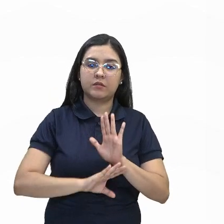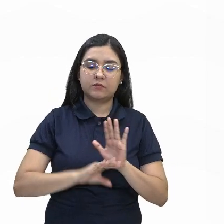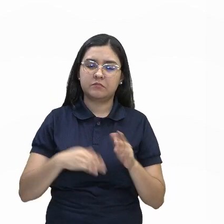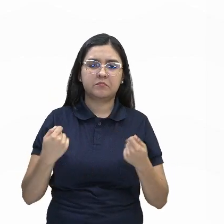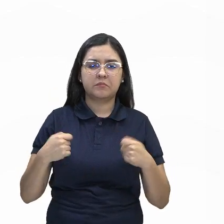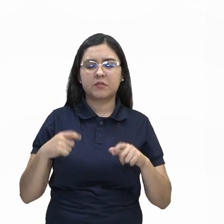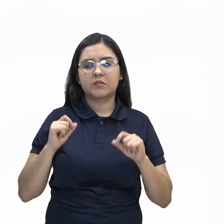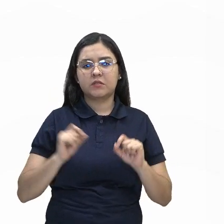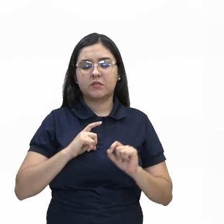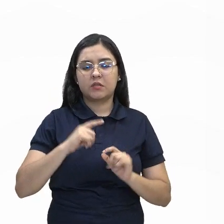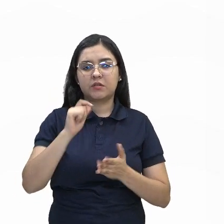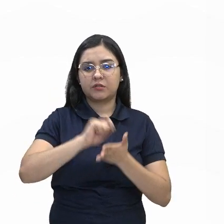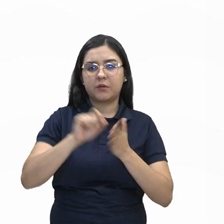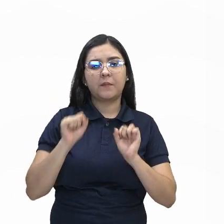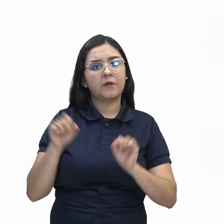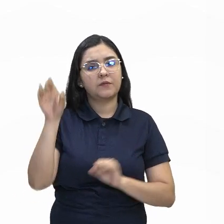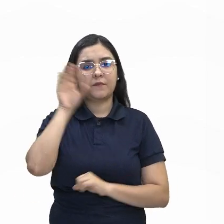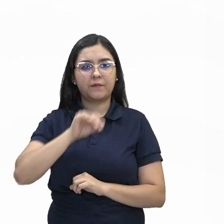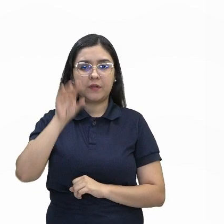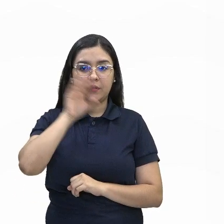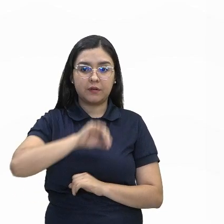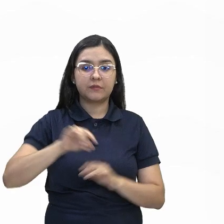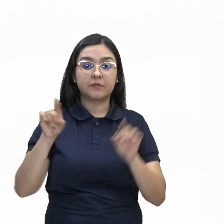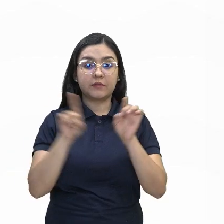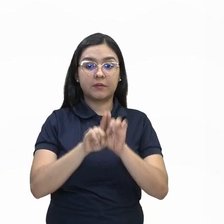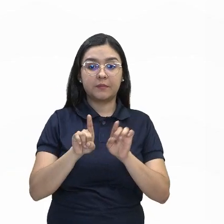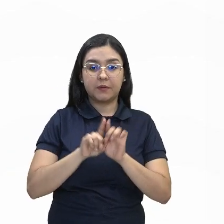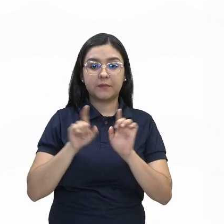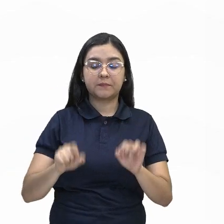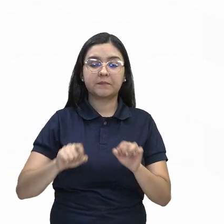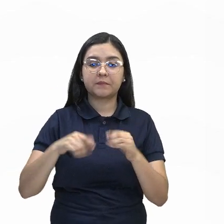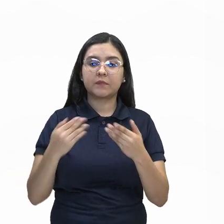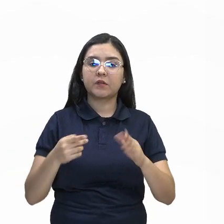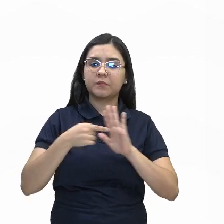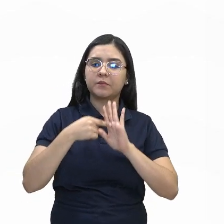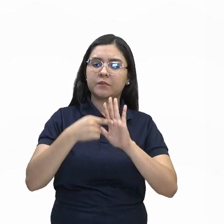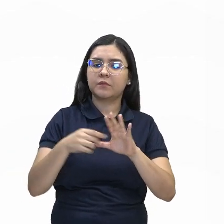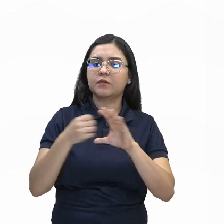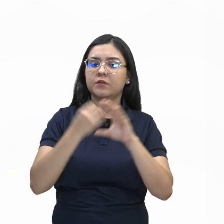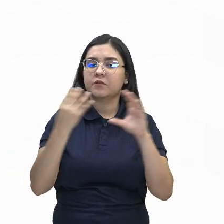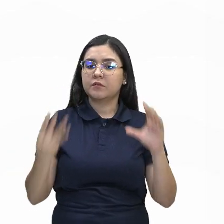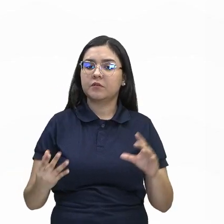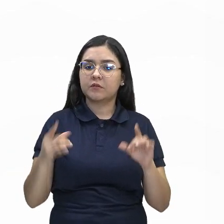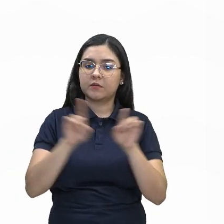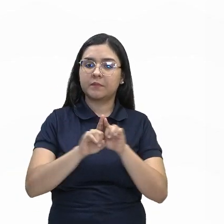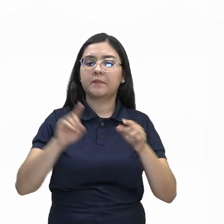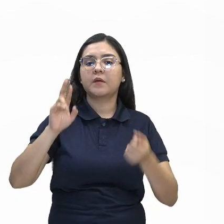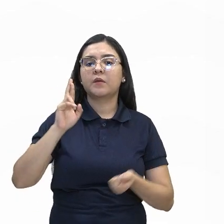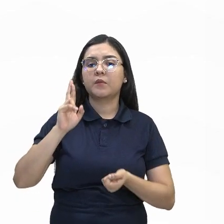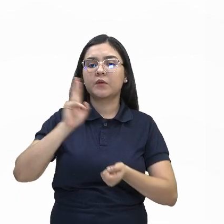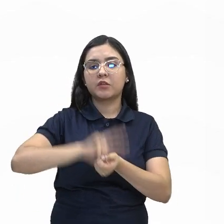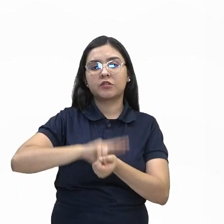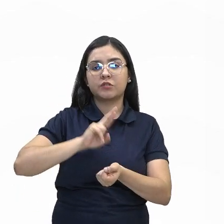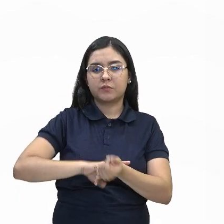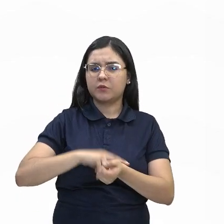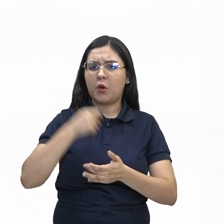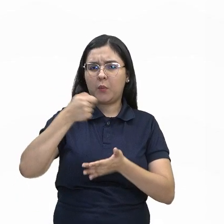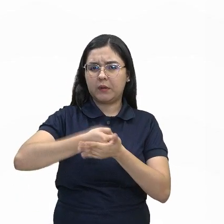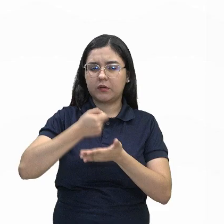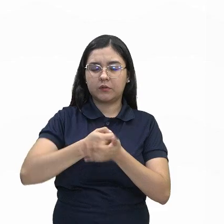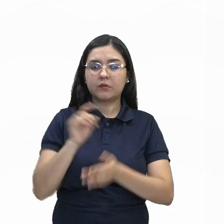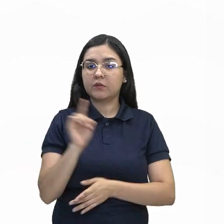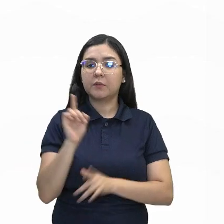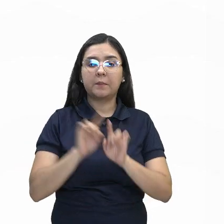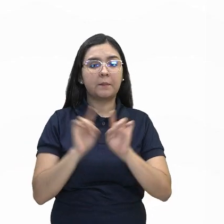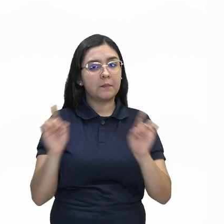ele pode ser também falado. E ele traz, né, tradicionalmente, uma composição rítmica. Não que seja obrigatório, mas normalmente